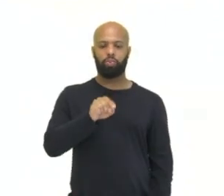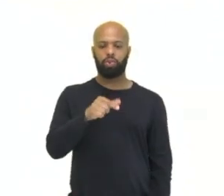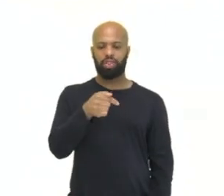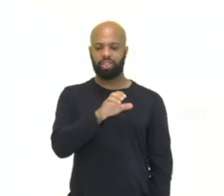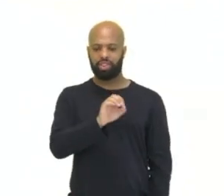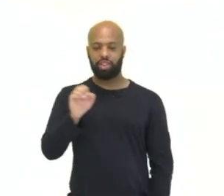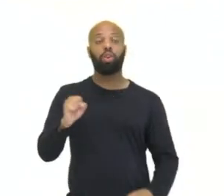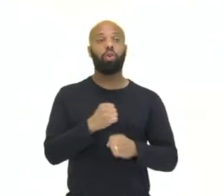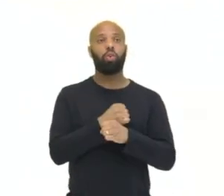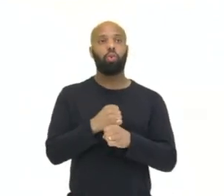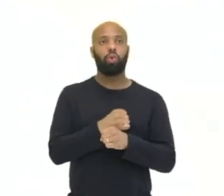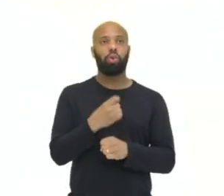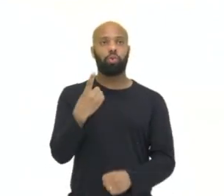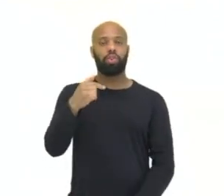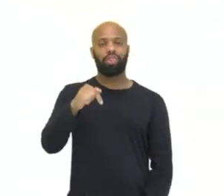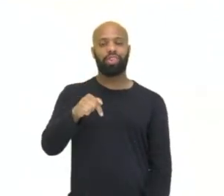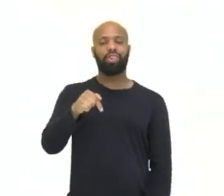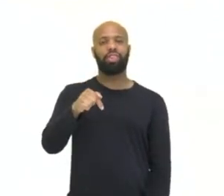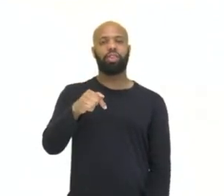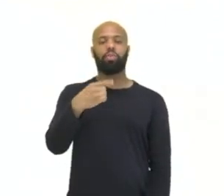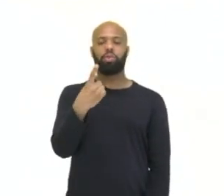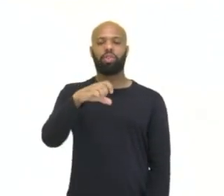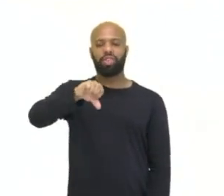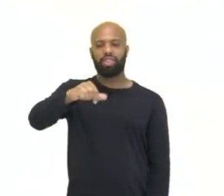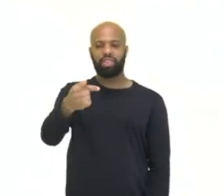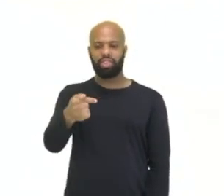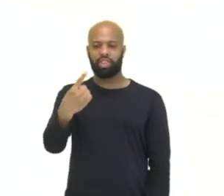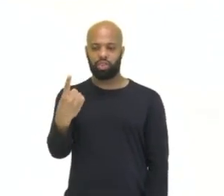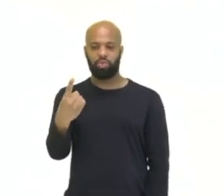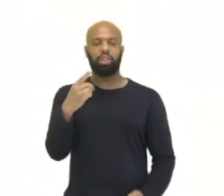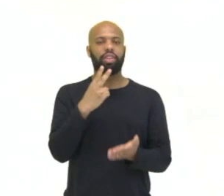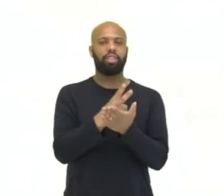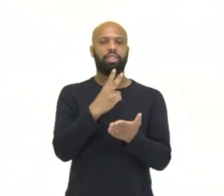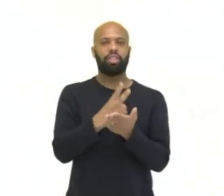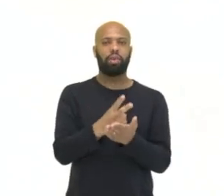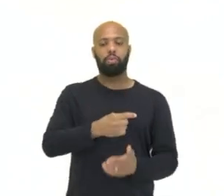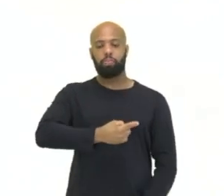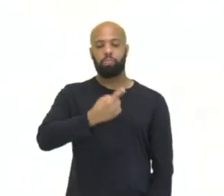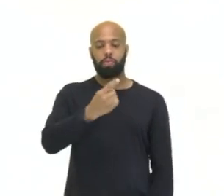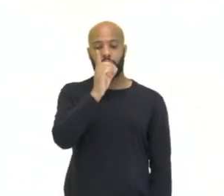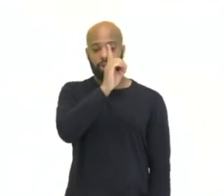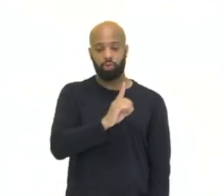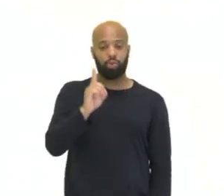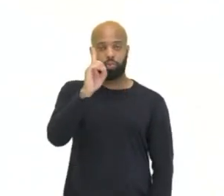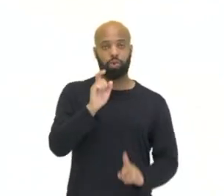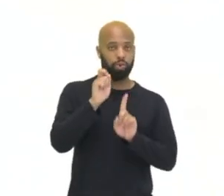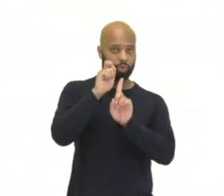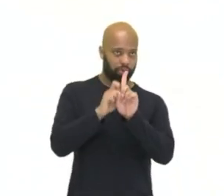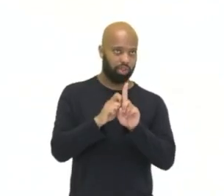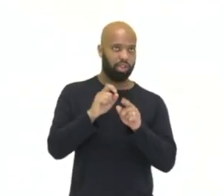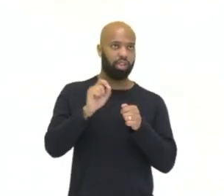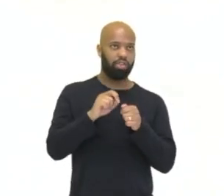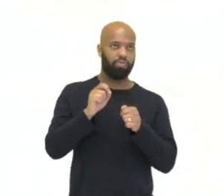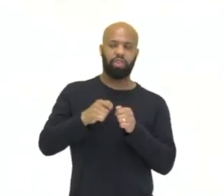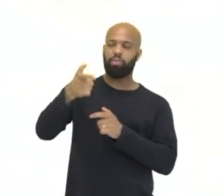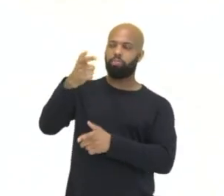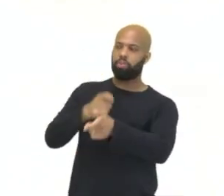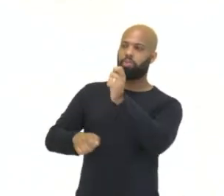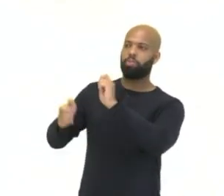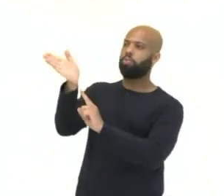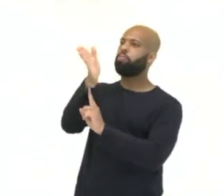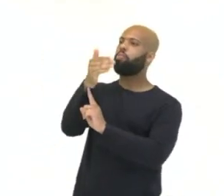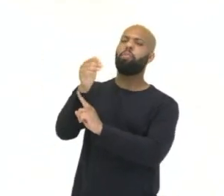de 1971, é realizada sempre no primeiro domingo de cada mês, e ela é conduzida